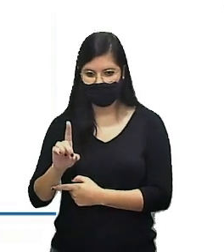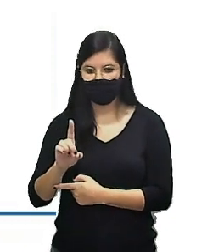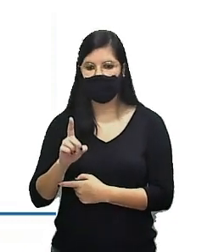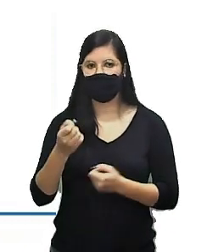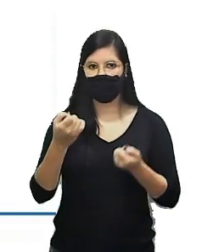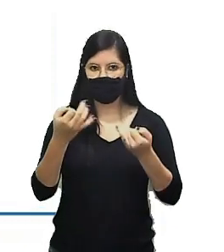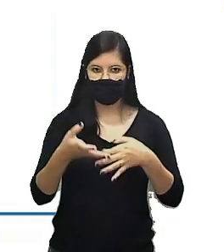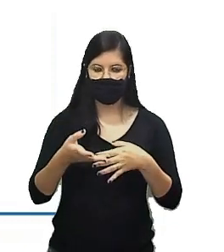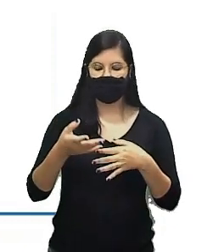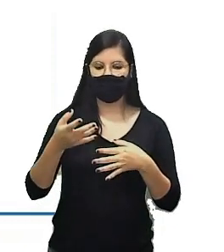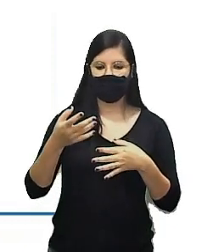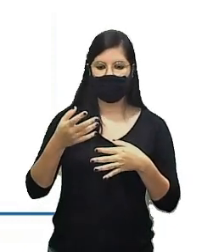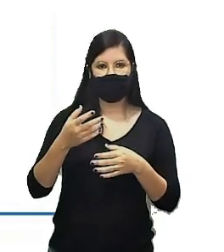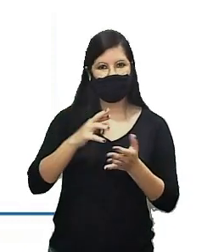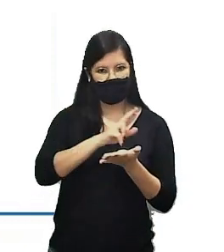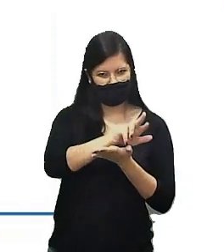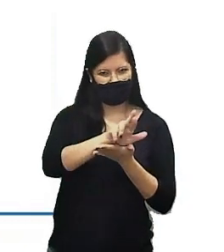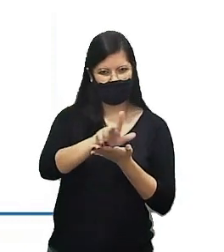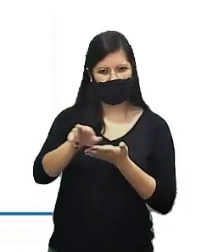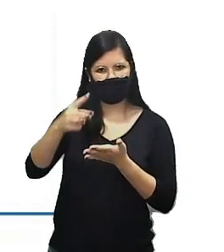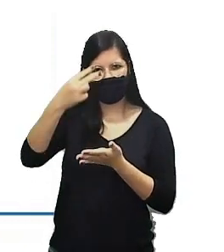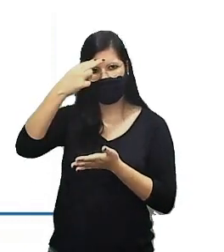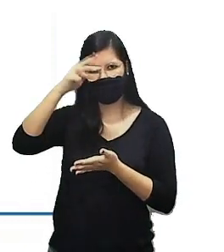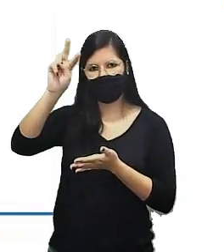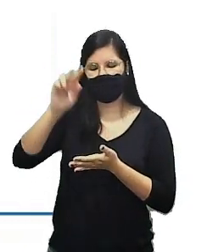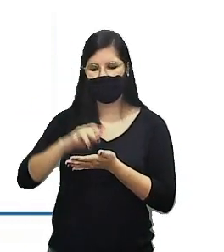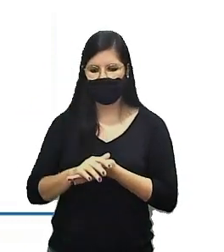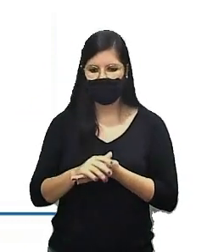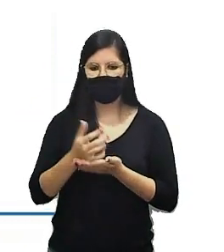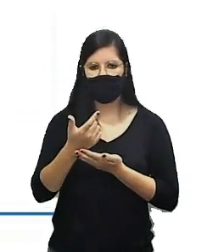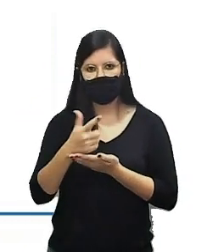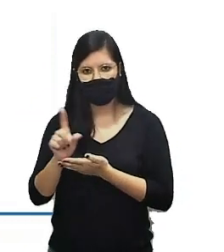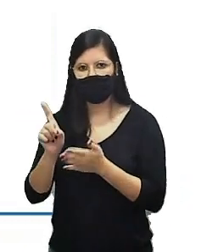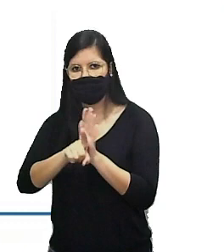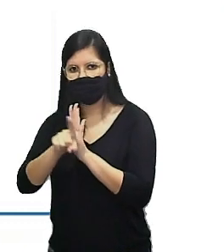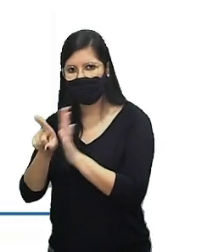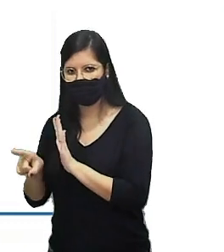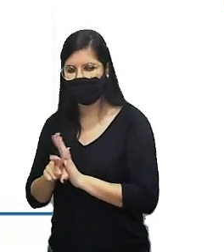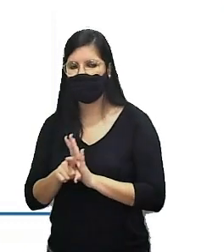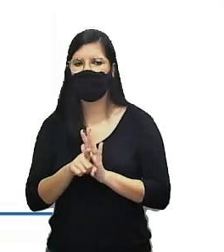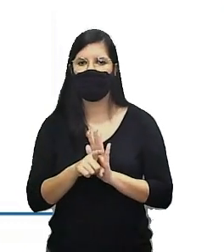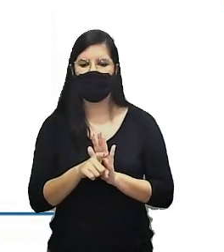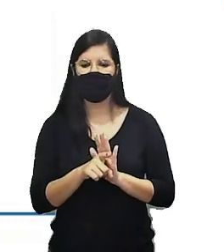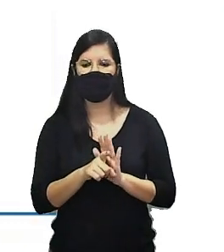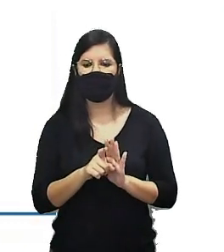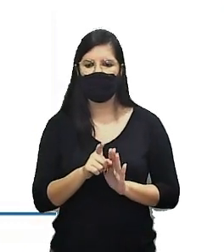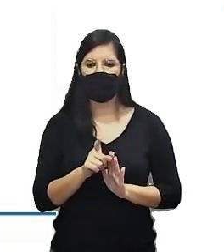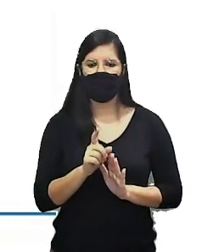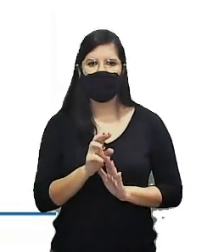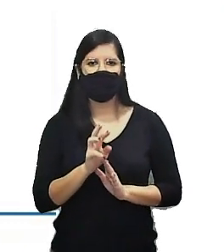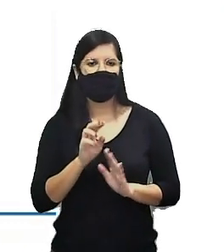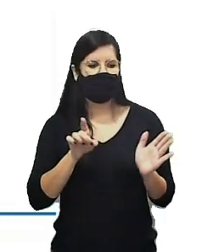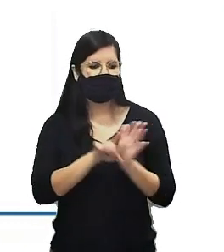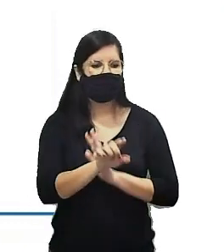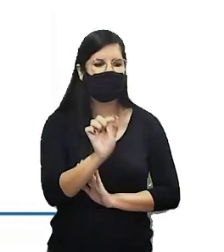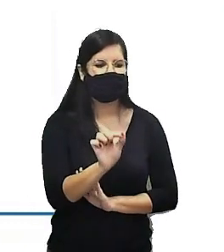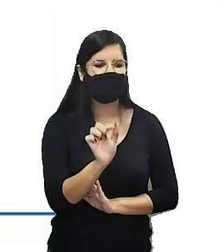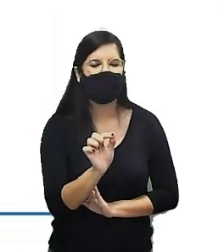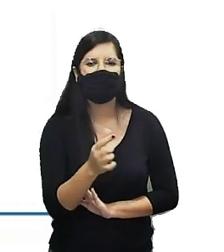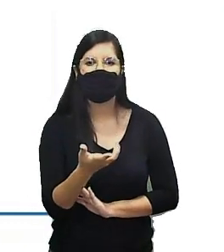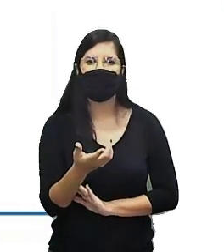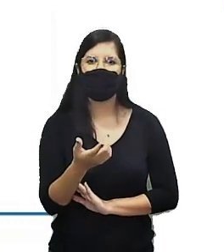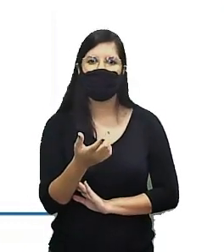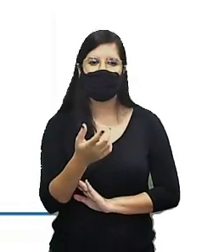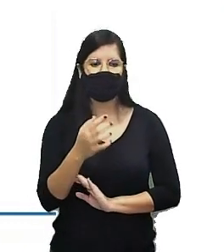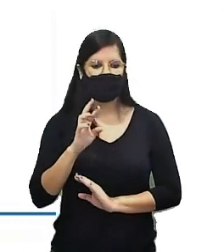africano quando ele diz assim: há muitas histórias, há outras tantas perguntas, a quem cabe fazer essas perguntas e a quem